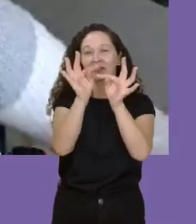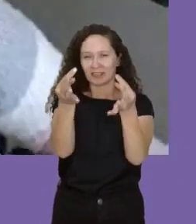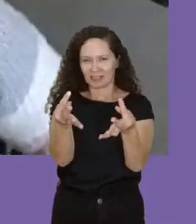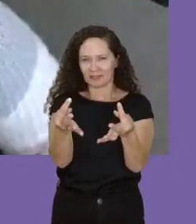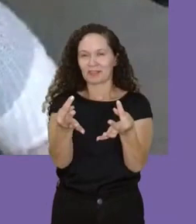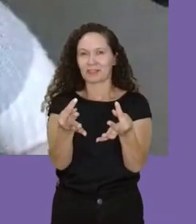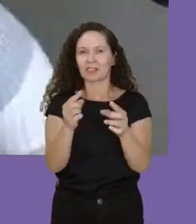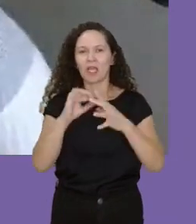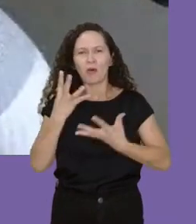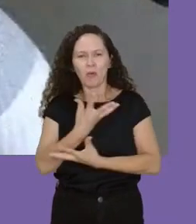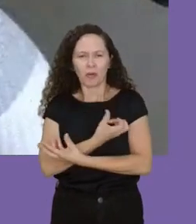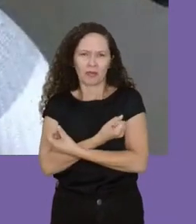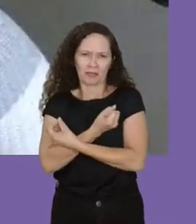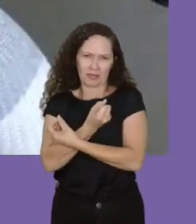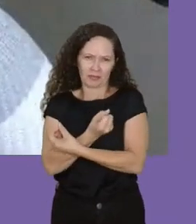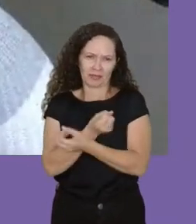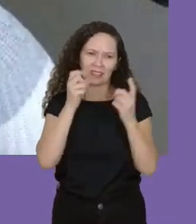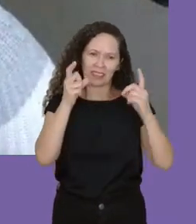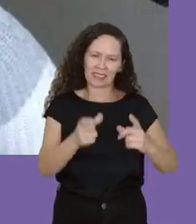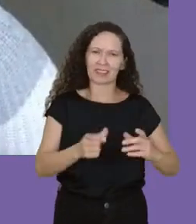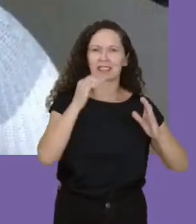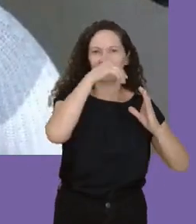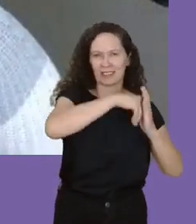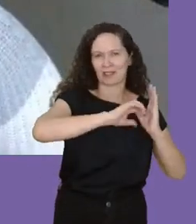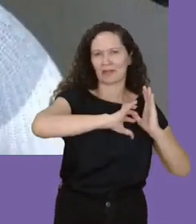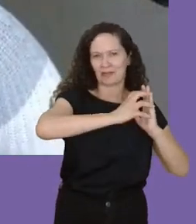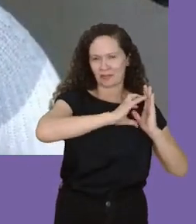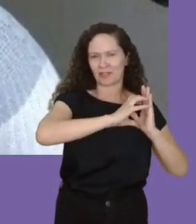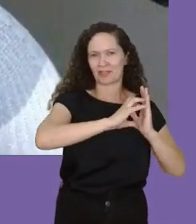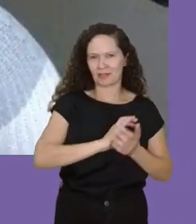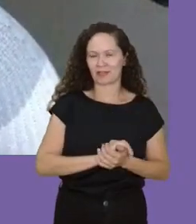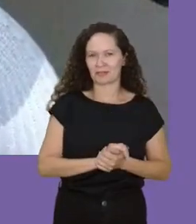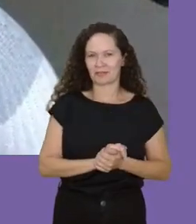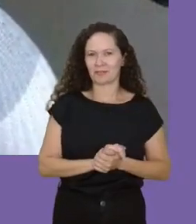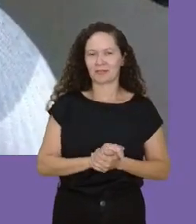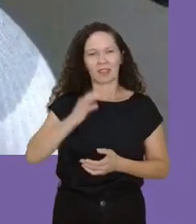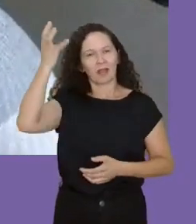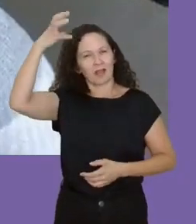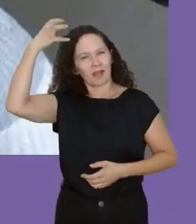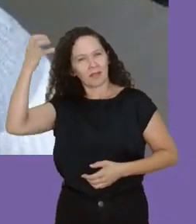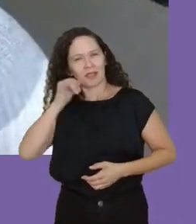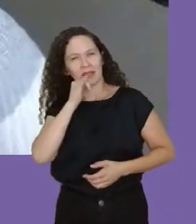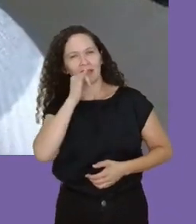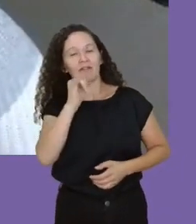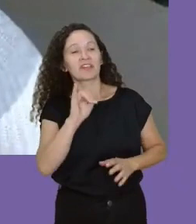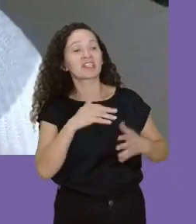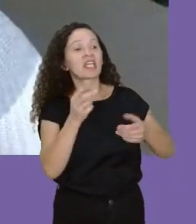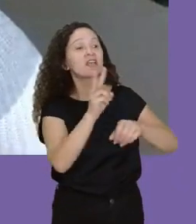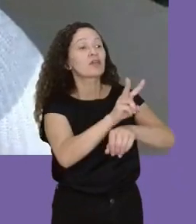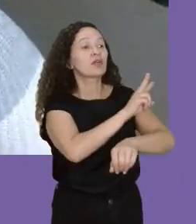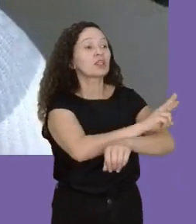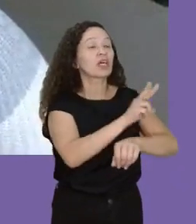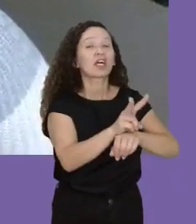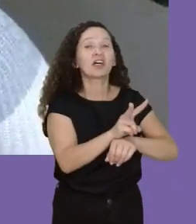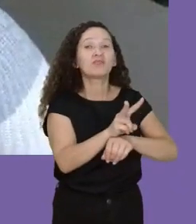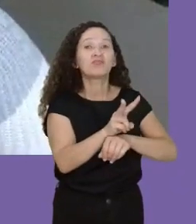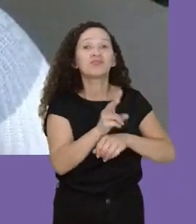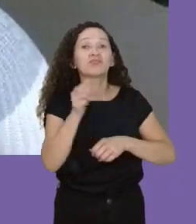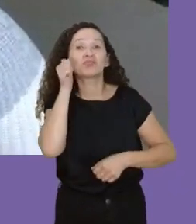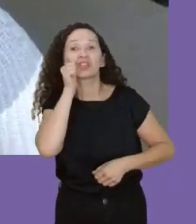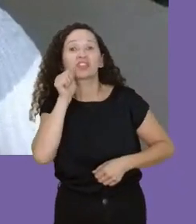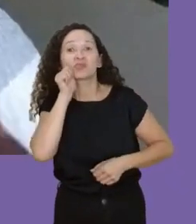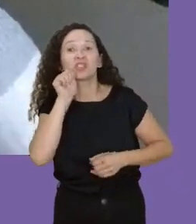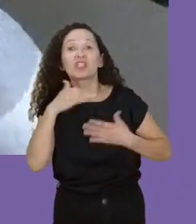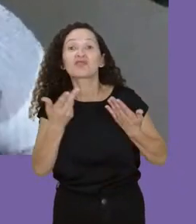é do acolhimento nesses espaços, né? Como diz a Marielle, né, quem cuidará dessas parlamentares, quem